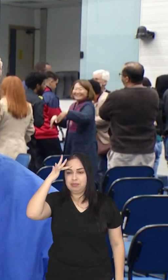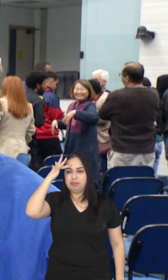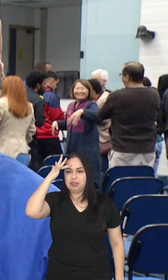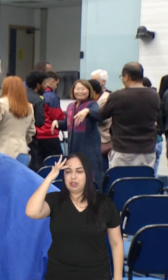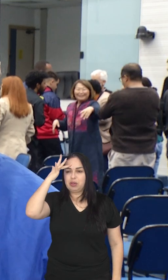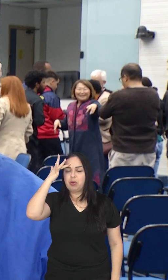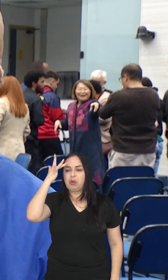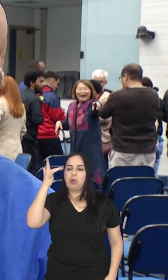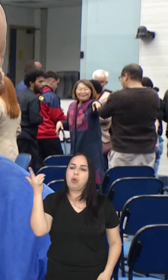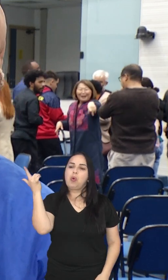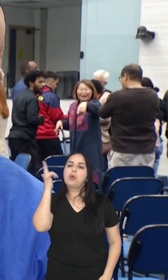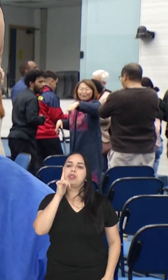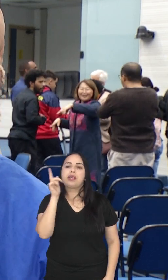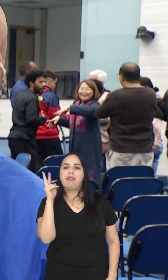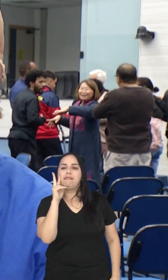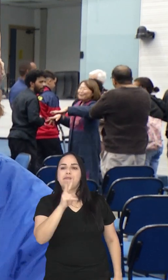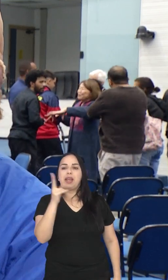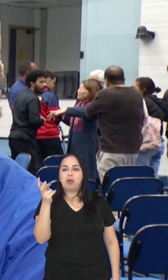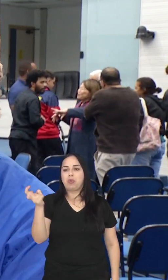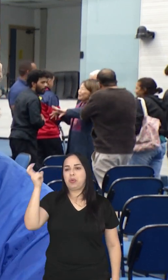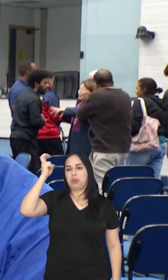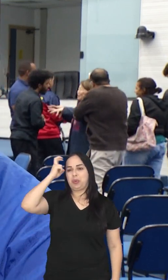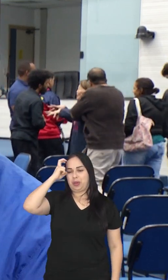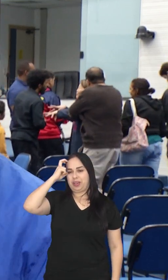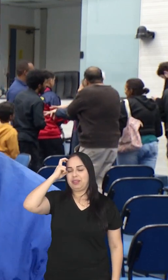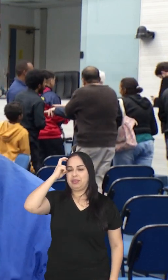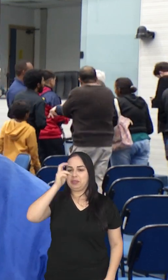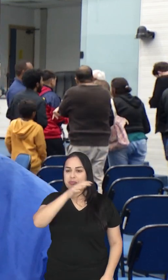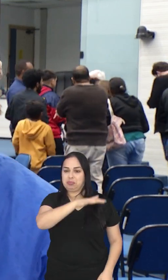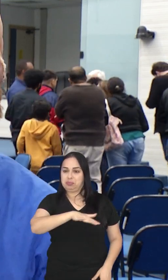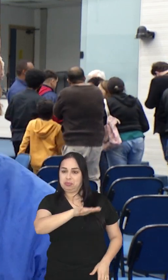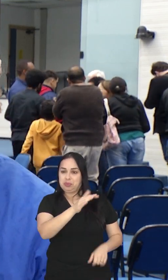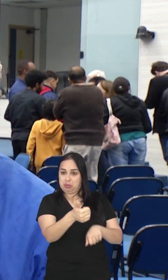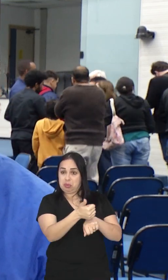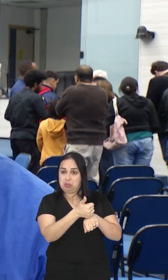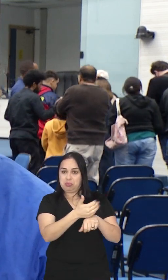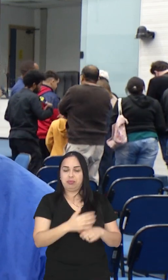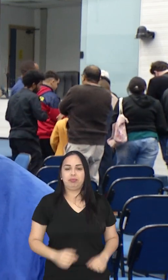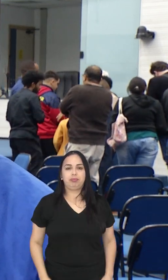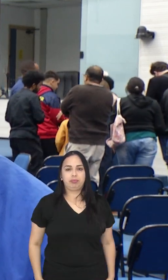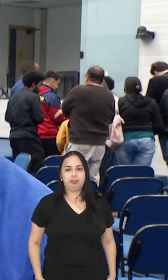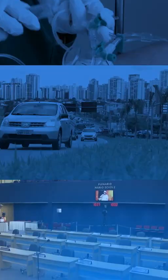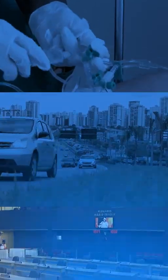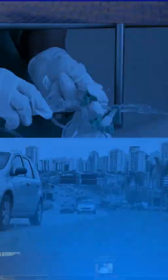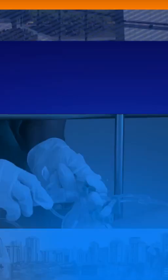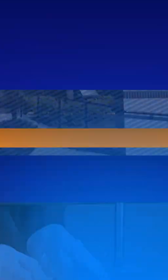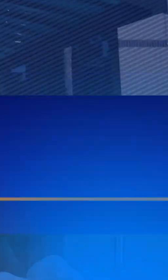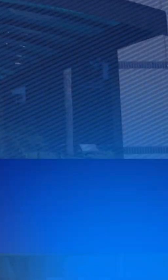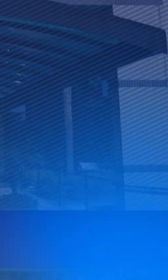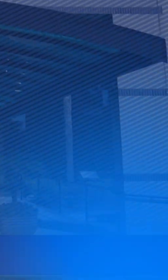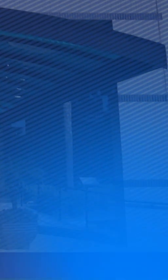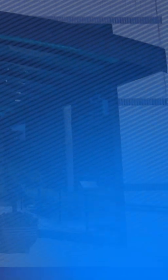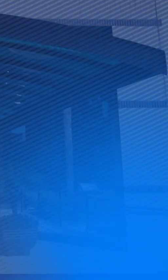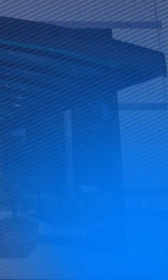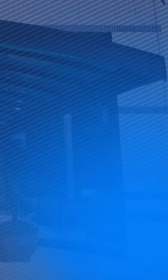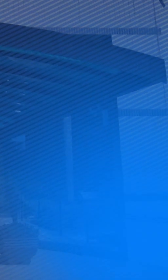cidades São José tem acesso a a cultura que está sendo produzido por esses fazedores de cultura da nossa cidade